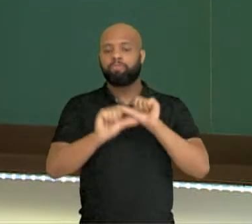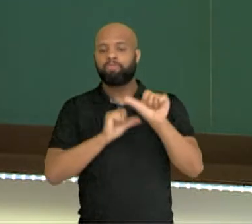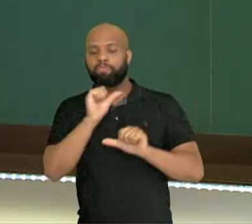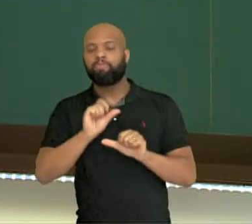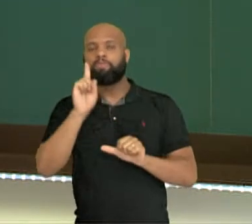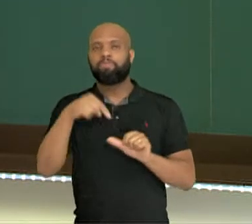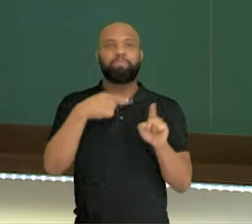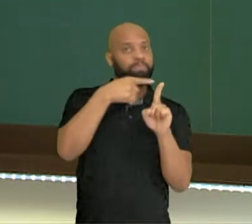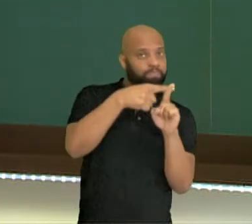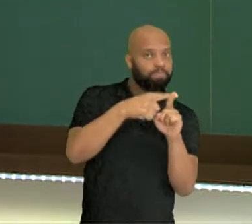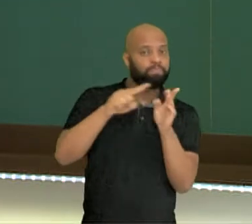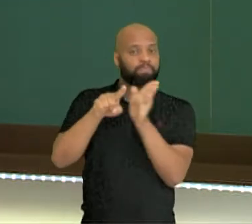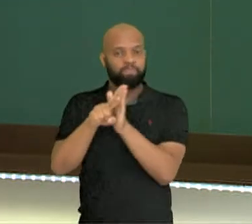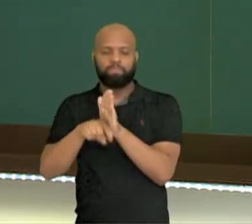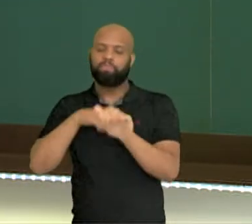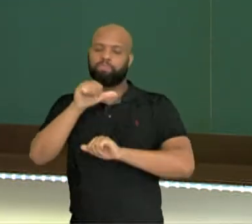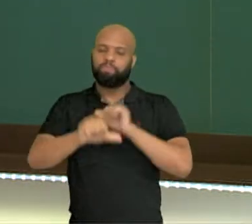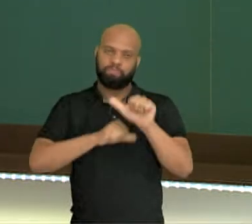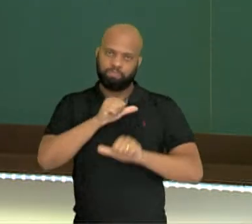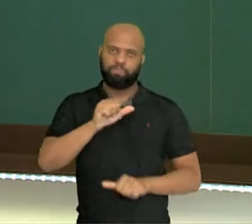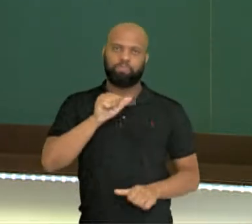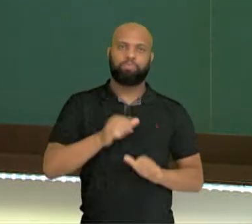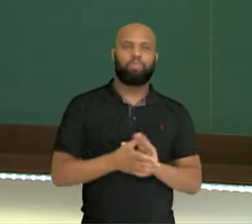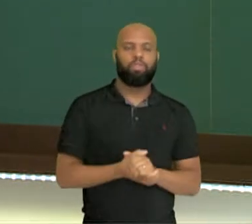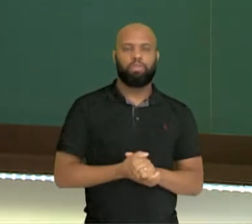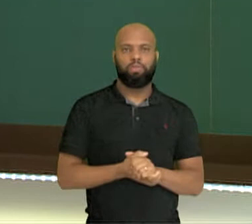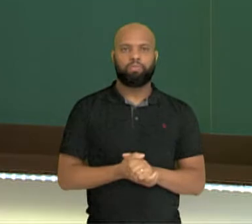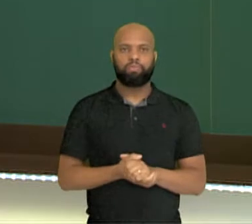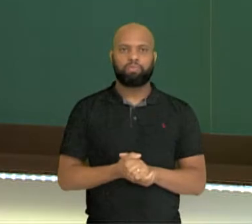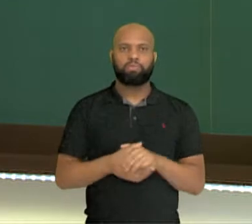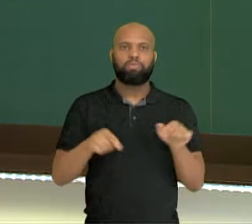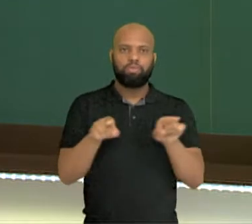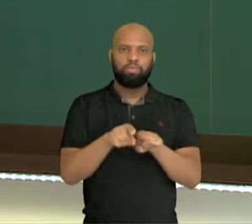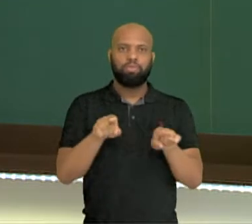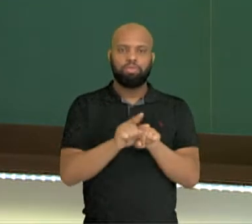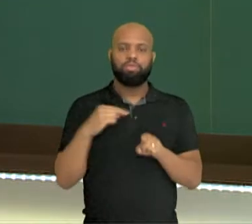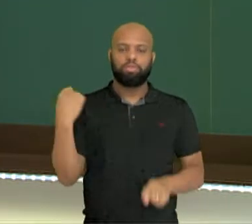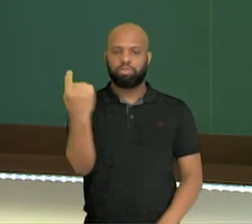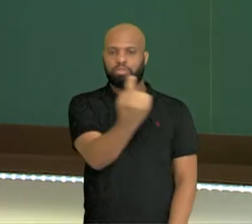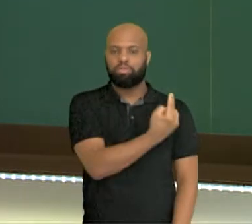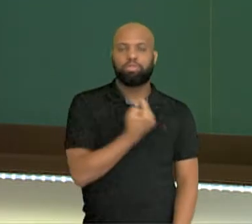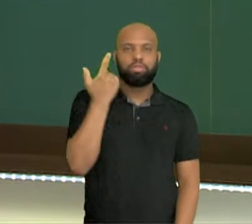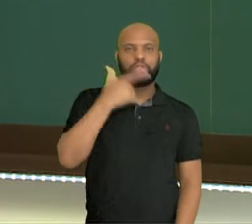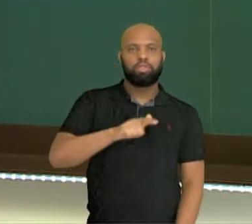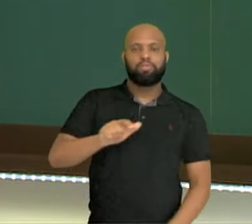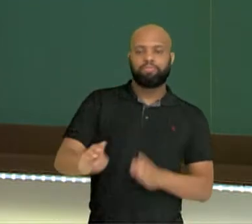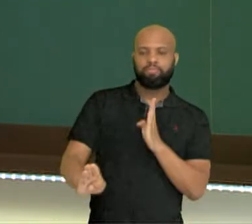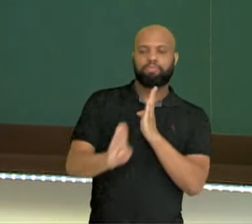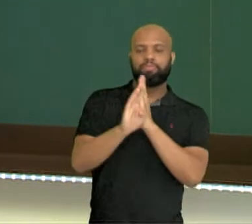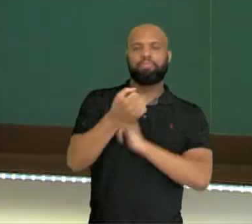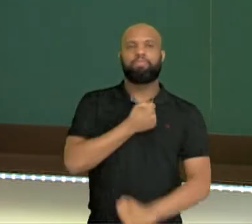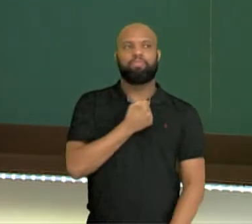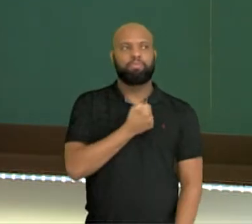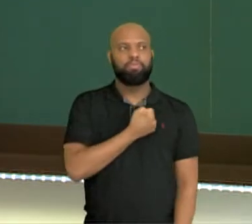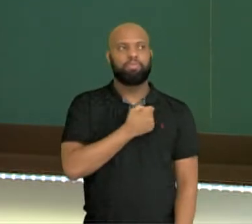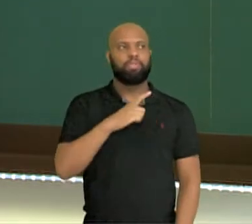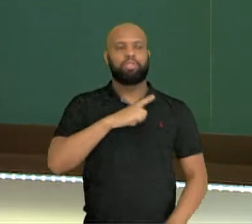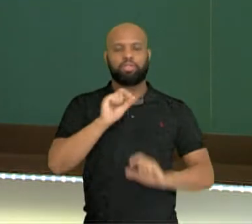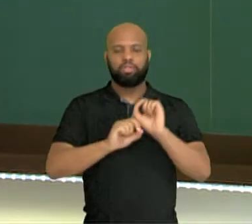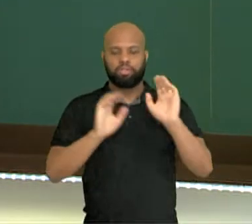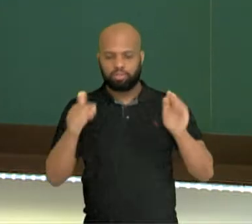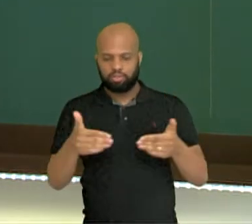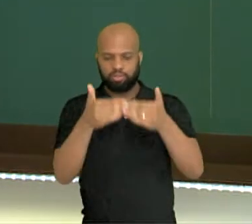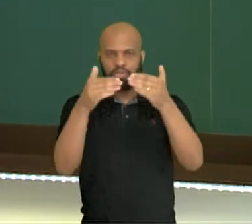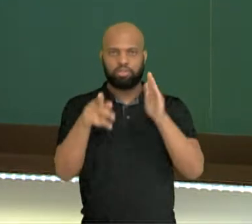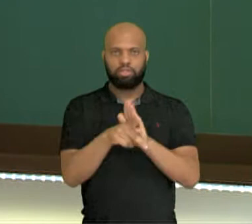o sinal positivo, negativo, e para que nós possamos encontrar esses valores, nós fazemos essa correspondência com a